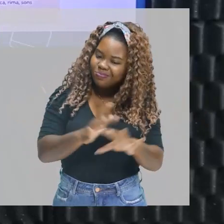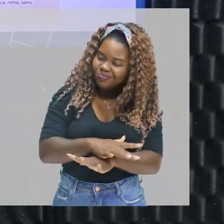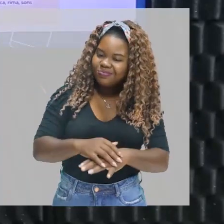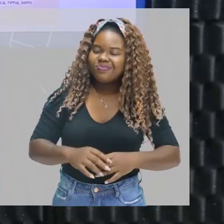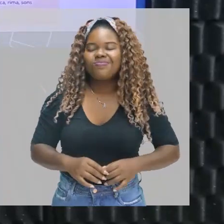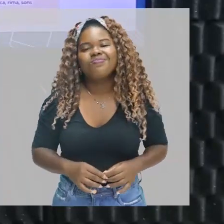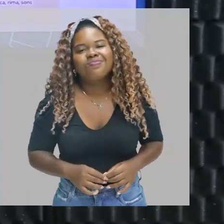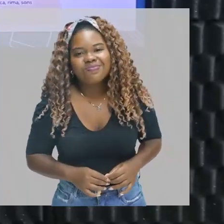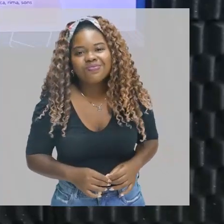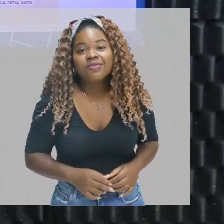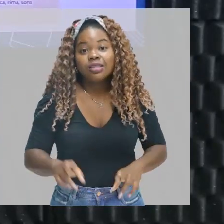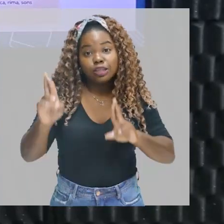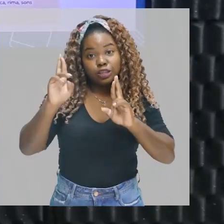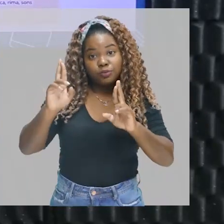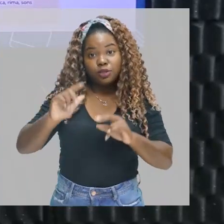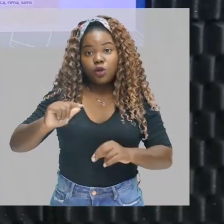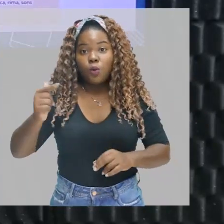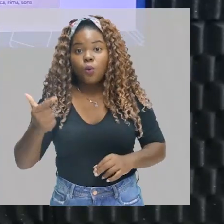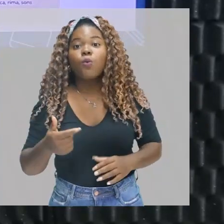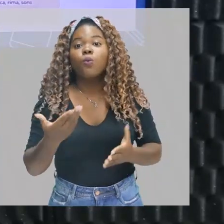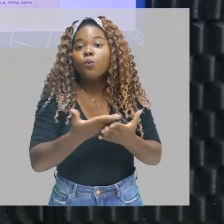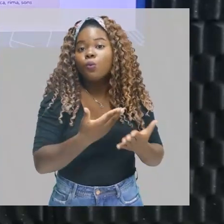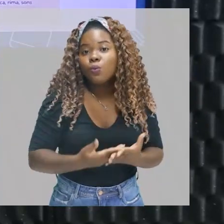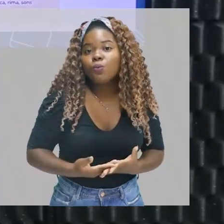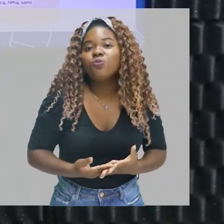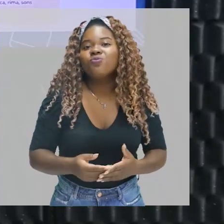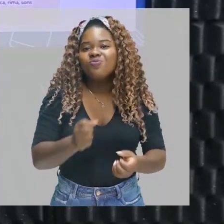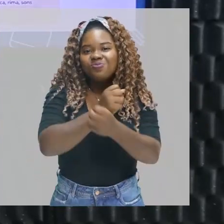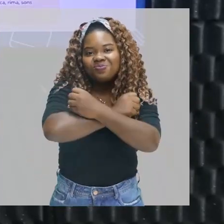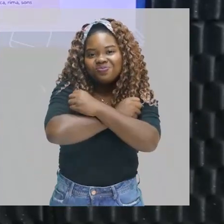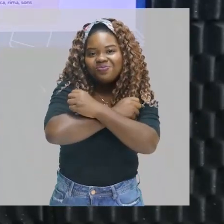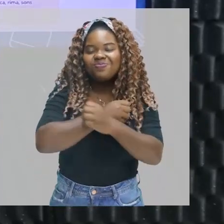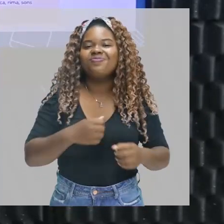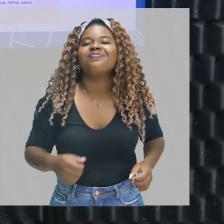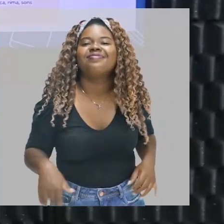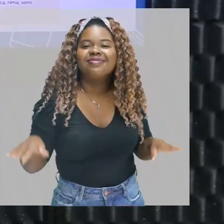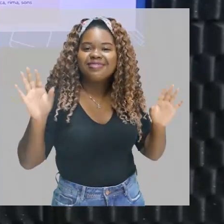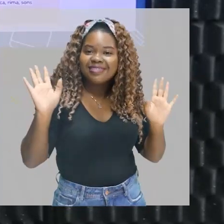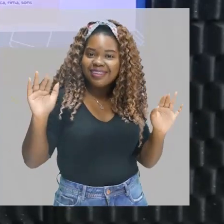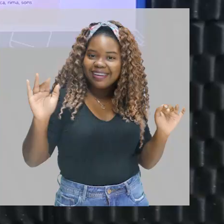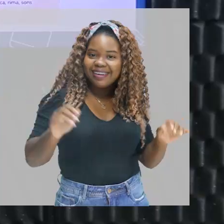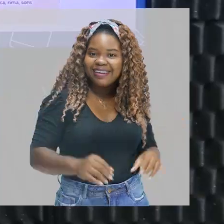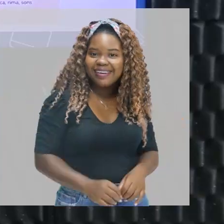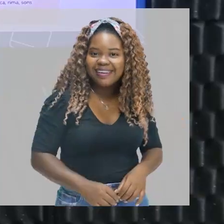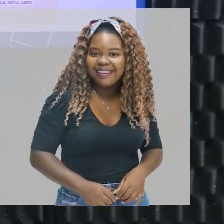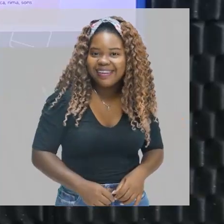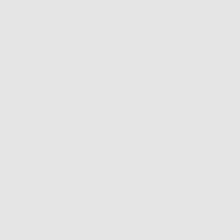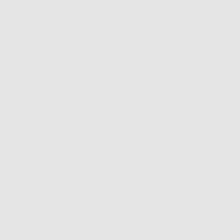turma. Aguardo vocês na próxima aula. Um grande abraço e até a próxima!